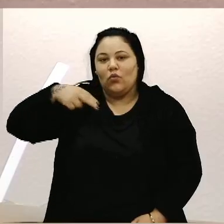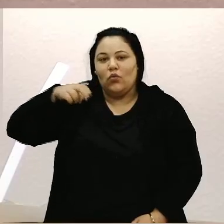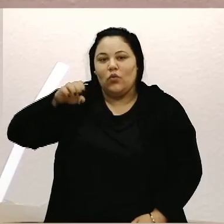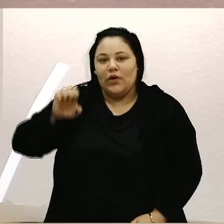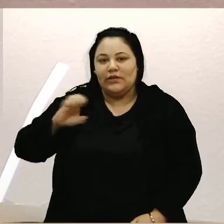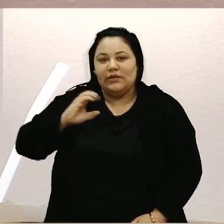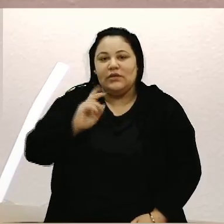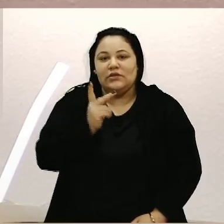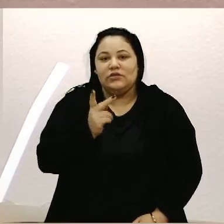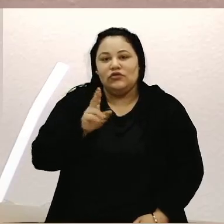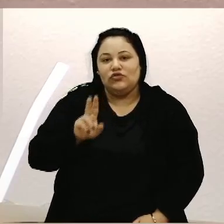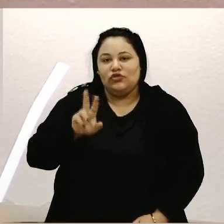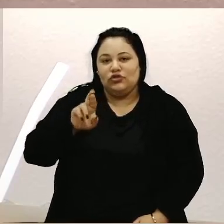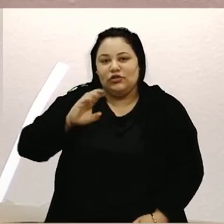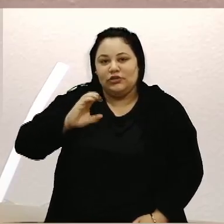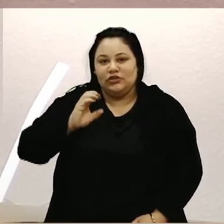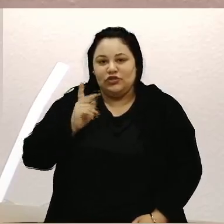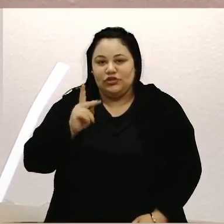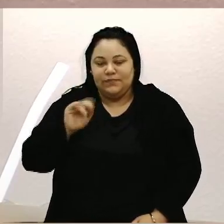número